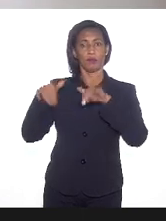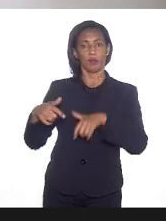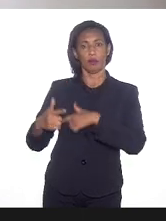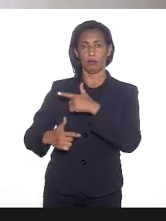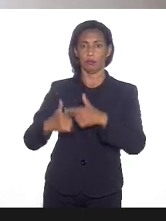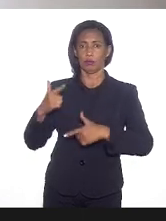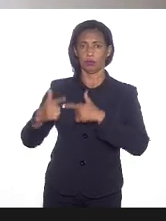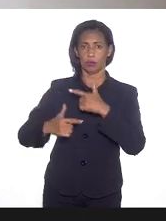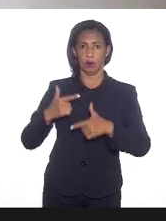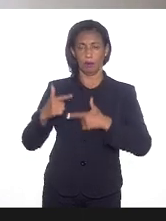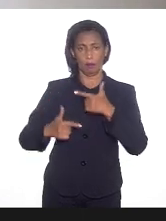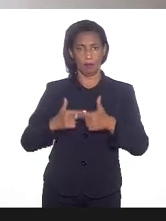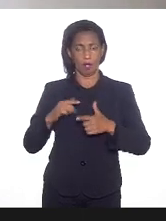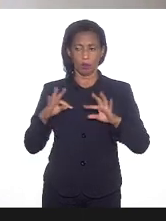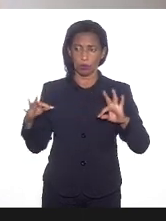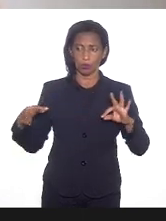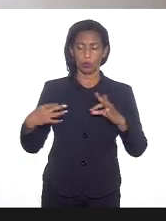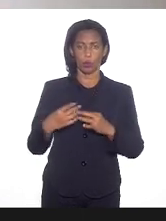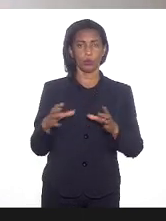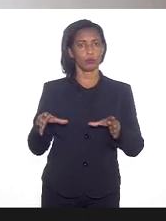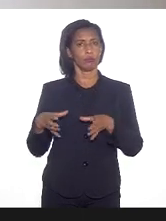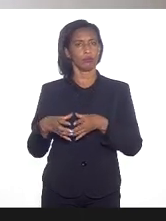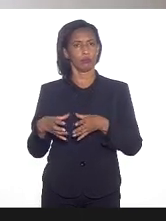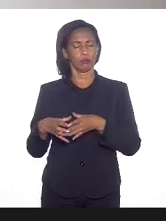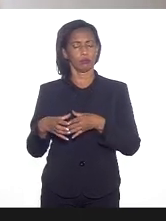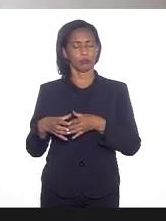trabalho que nos envolveu a todos